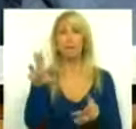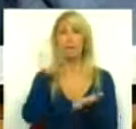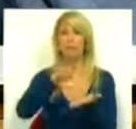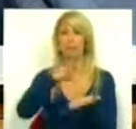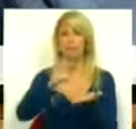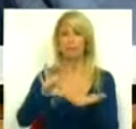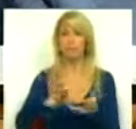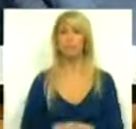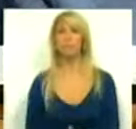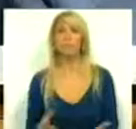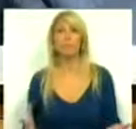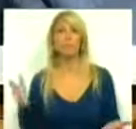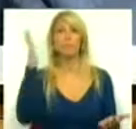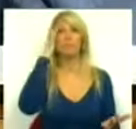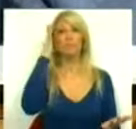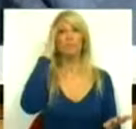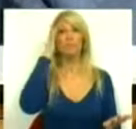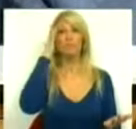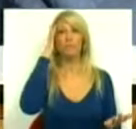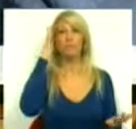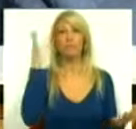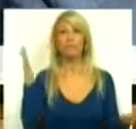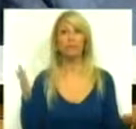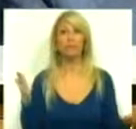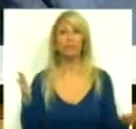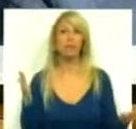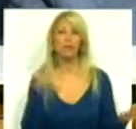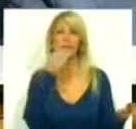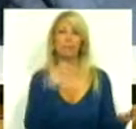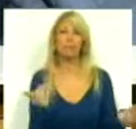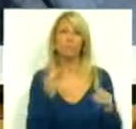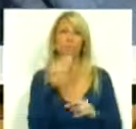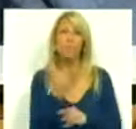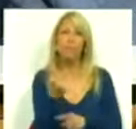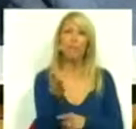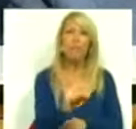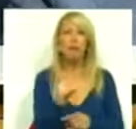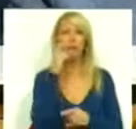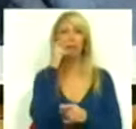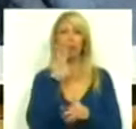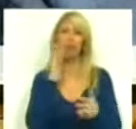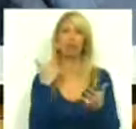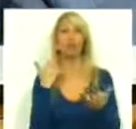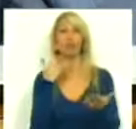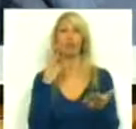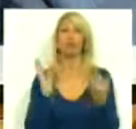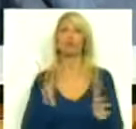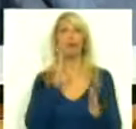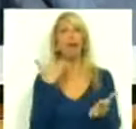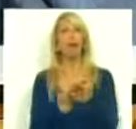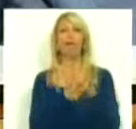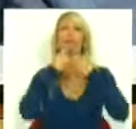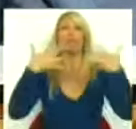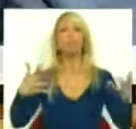indenizatórias. Julgamos que não se deve estar a pedir ainda mais a quem tudo deu pela defesa da pátria.